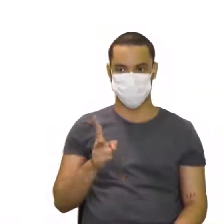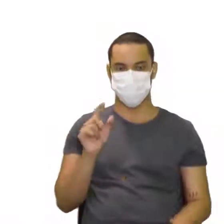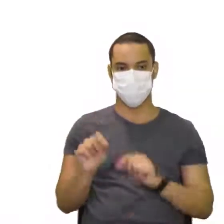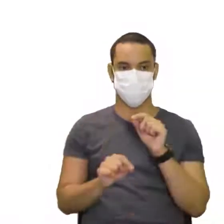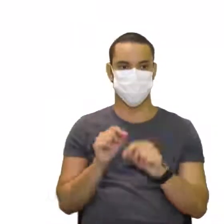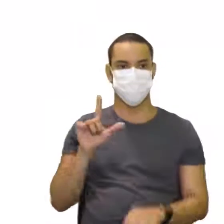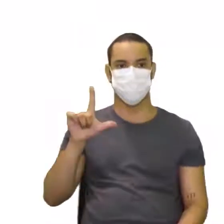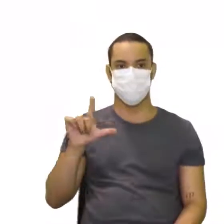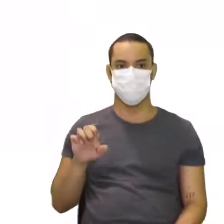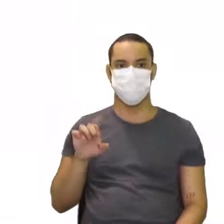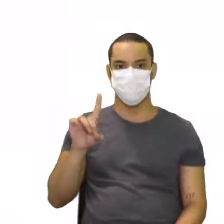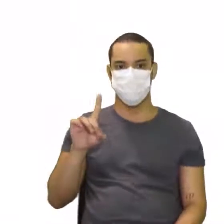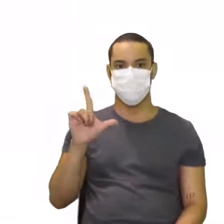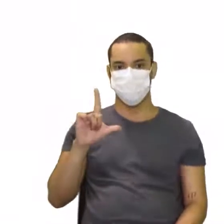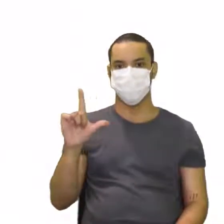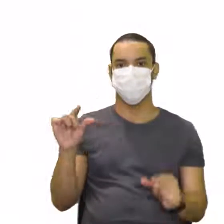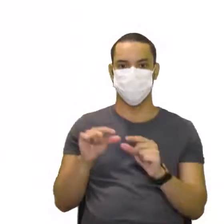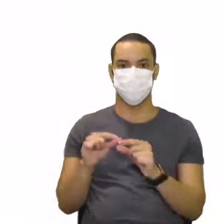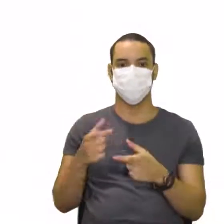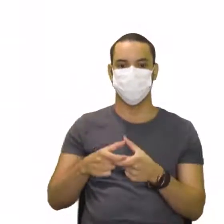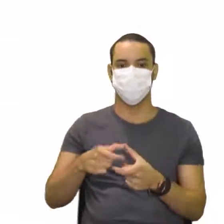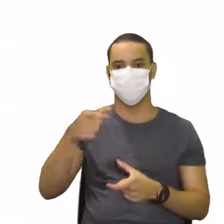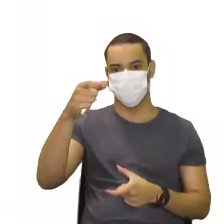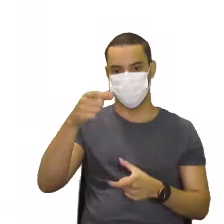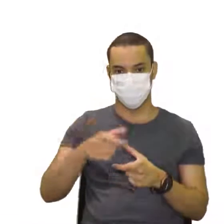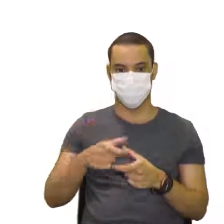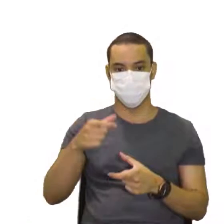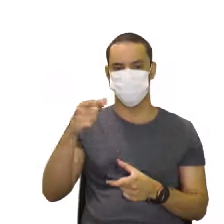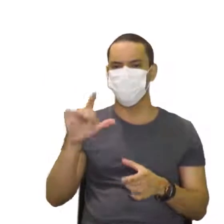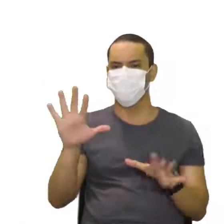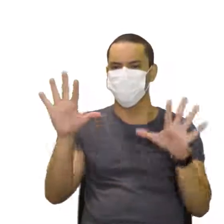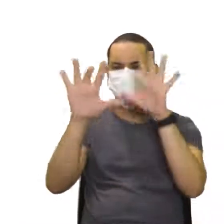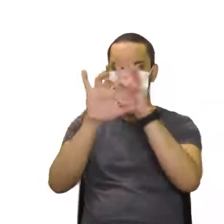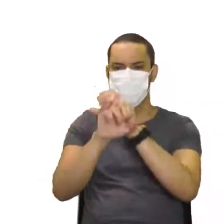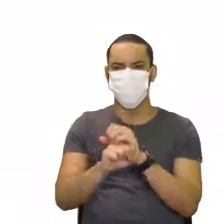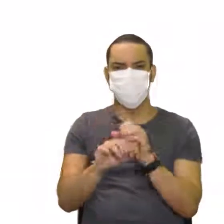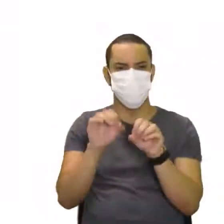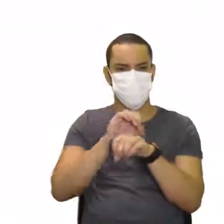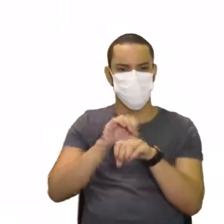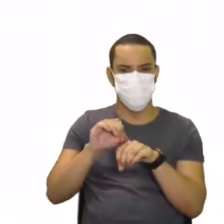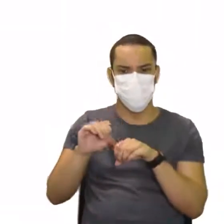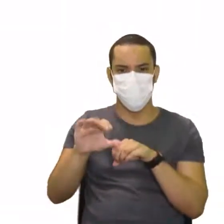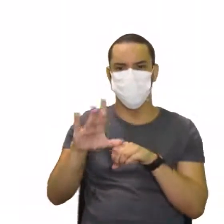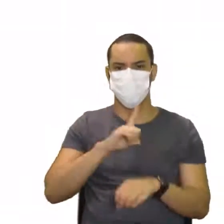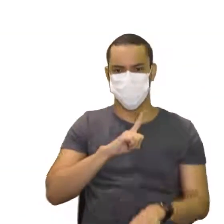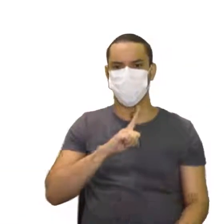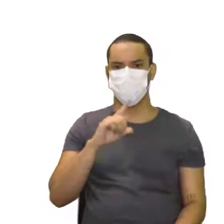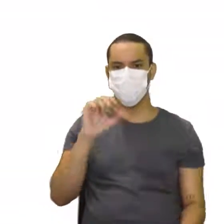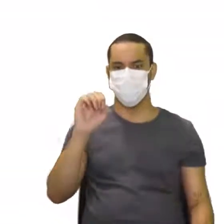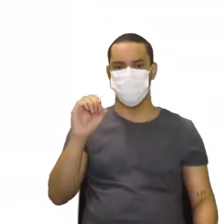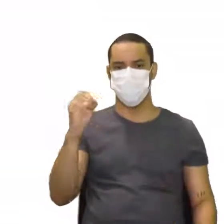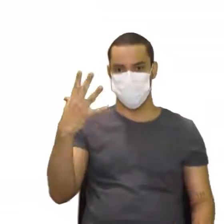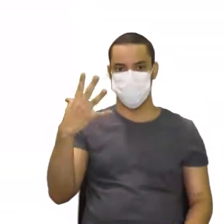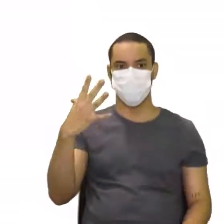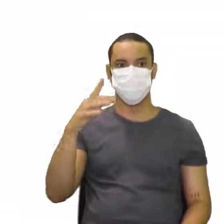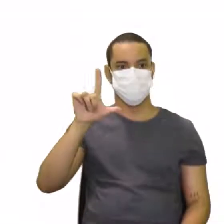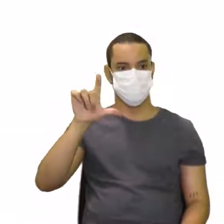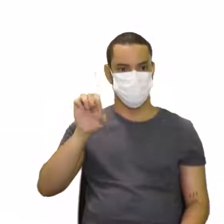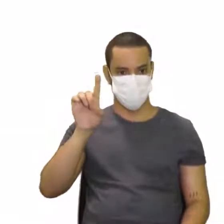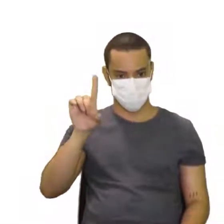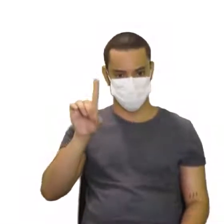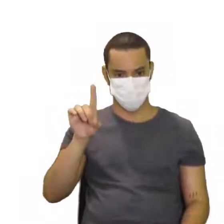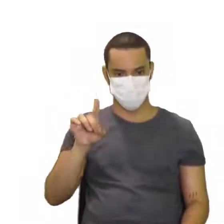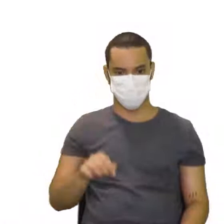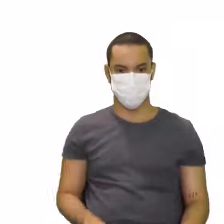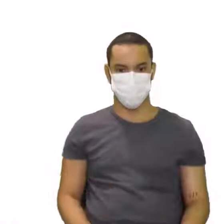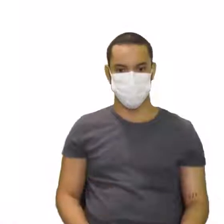o LED é uma pequena lâmpada constituída de material semicondutor, ok? Que emite luz. Então, o LED, ele vem aqui,